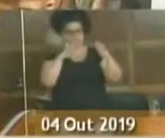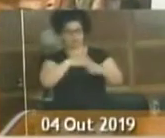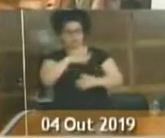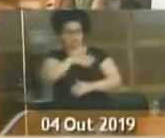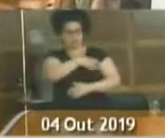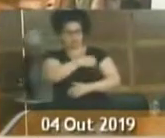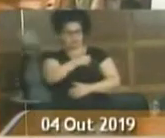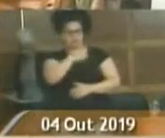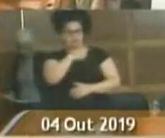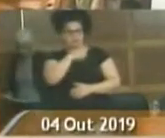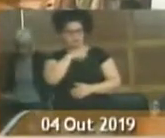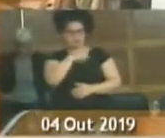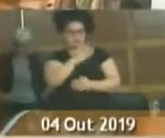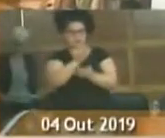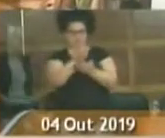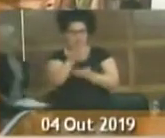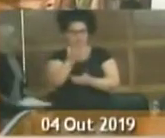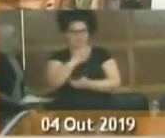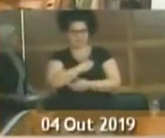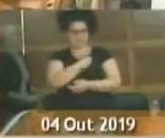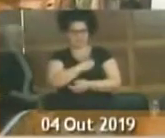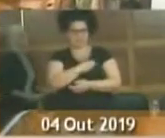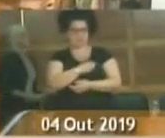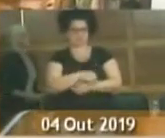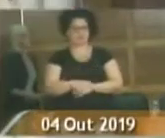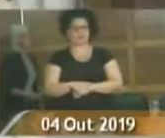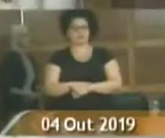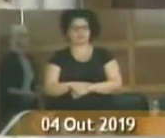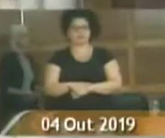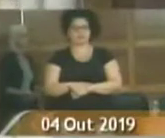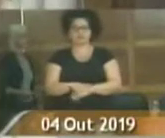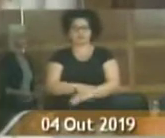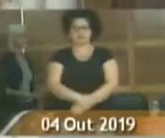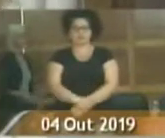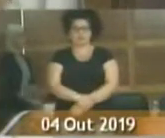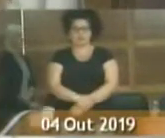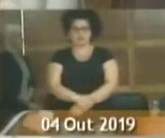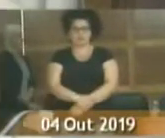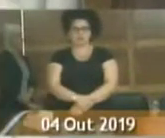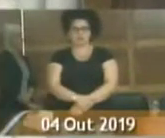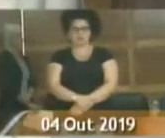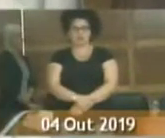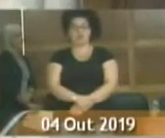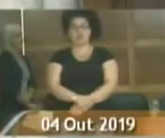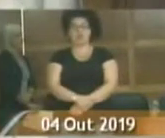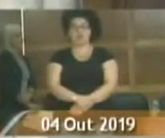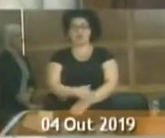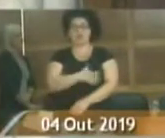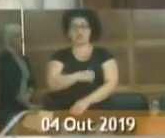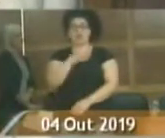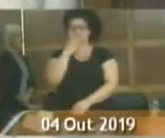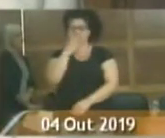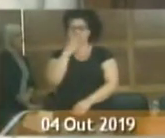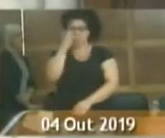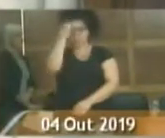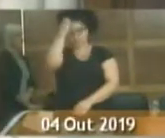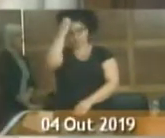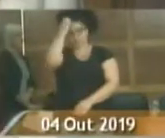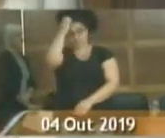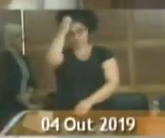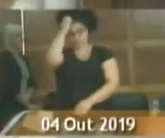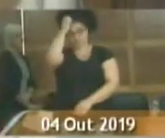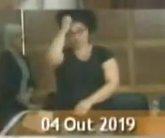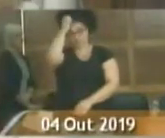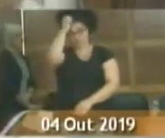filhos caninos, que é o Frederico, Amora e Gael, e a todos os meus pacientes.